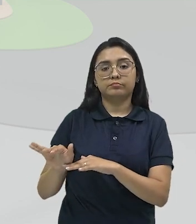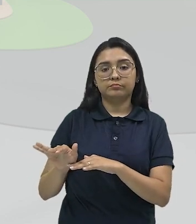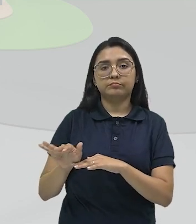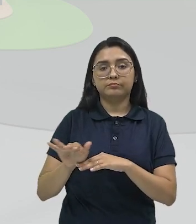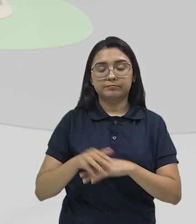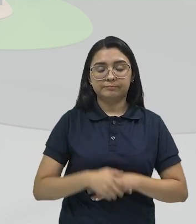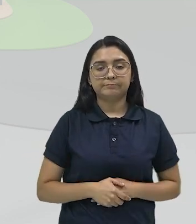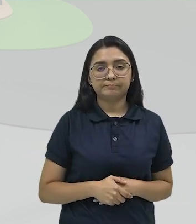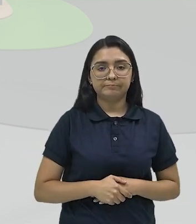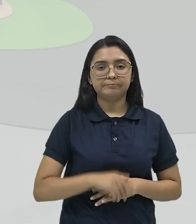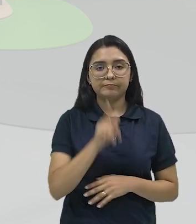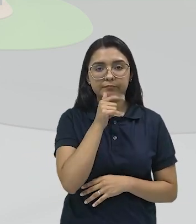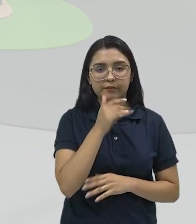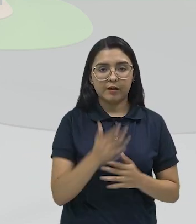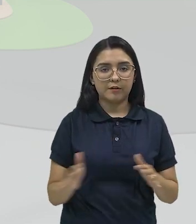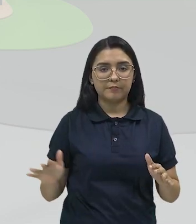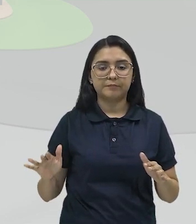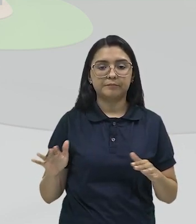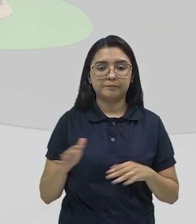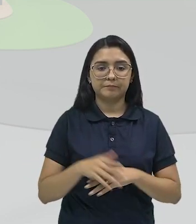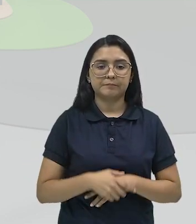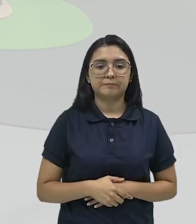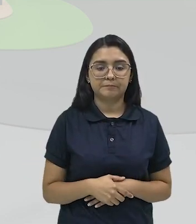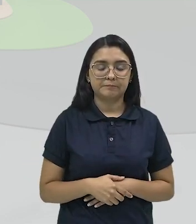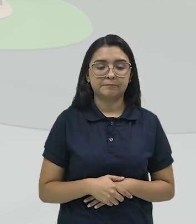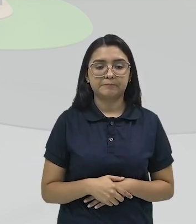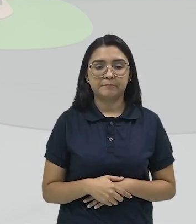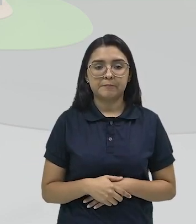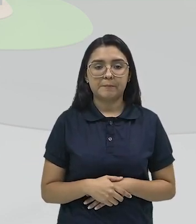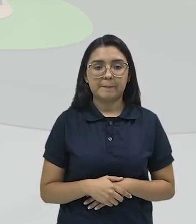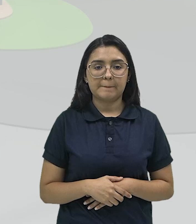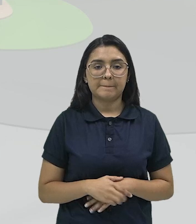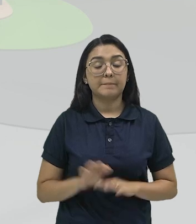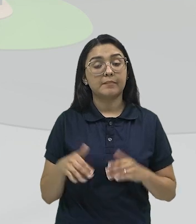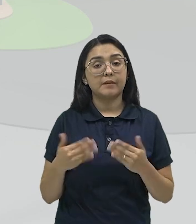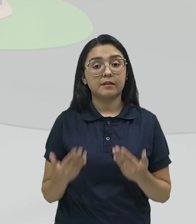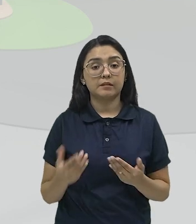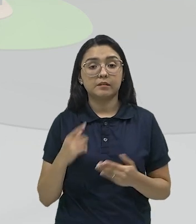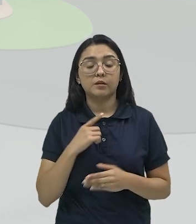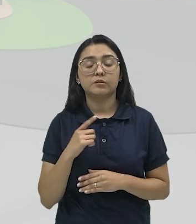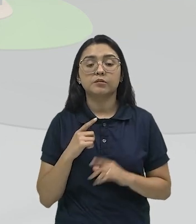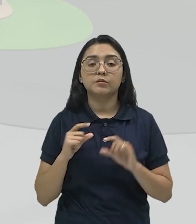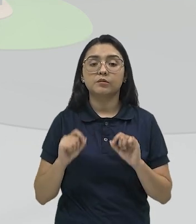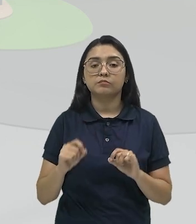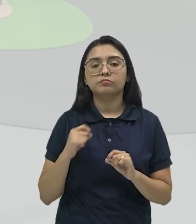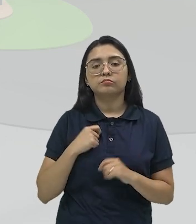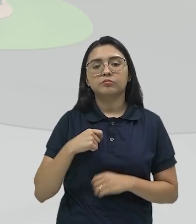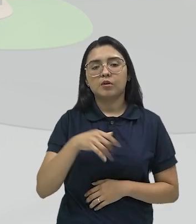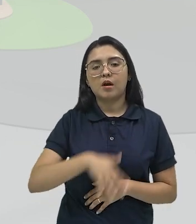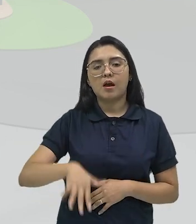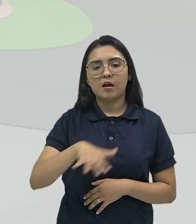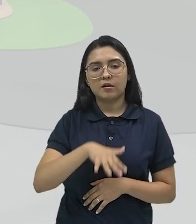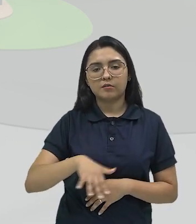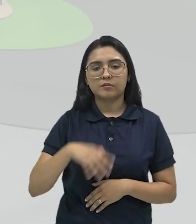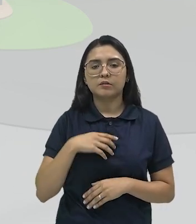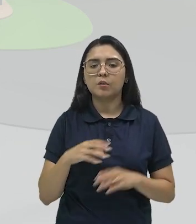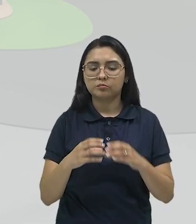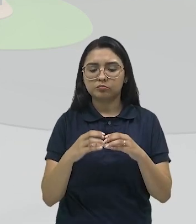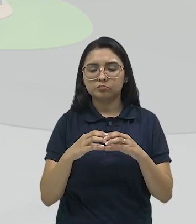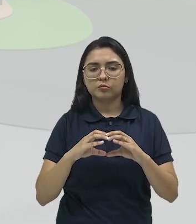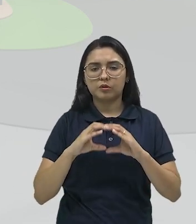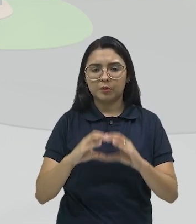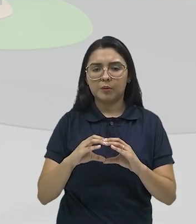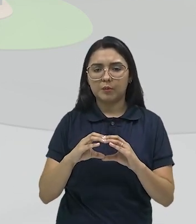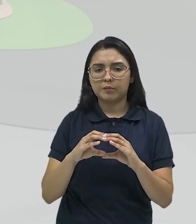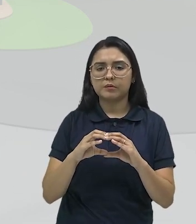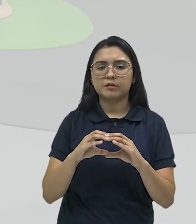vão cair, né, nesses corpos de água, tá? Uma vez que entra em contato ali com a água, esse ovo que estava